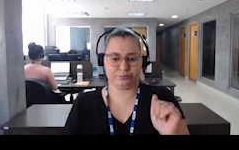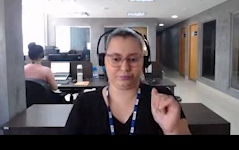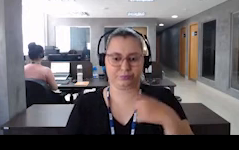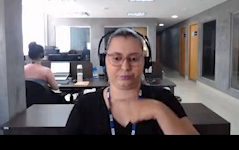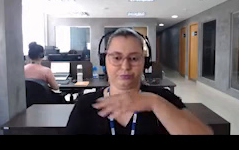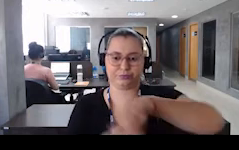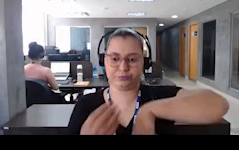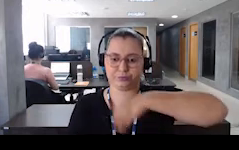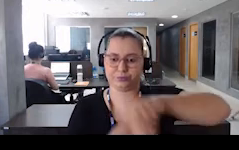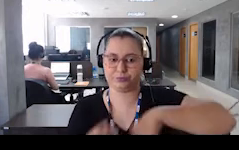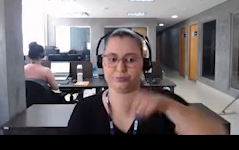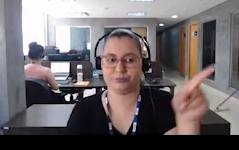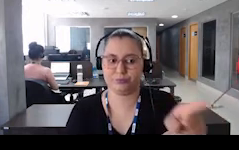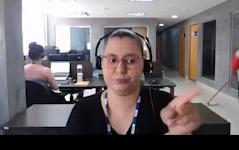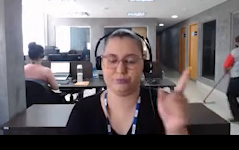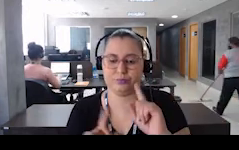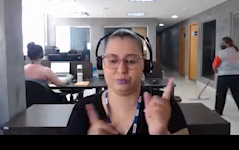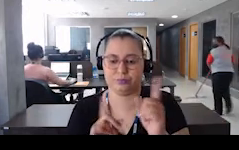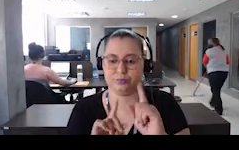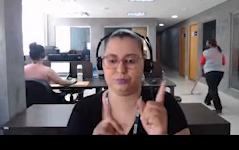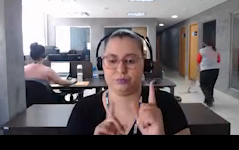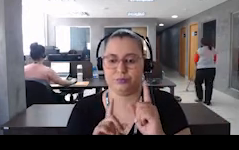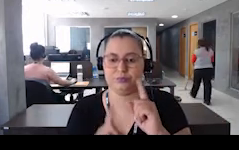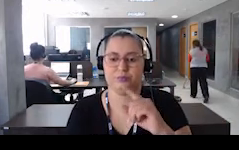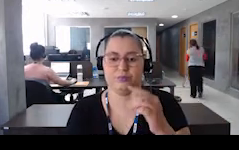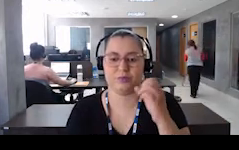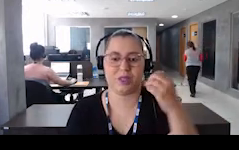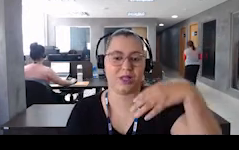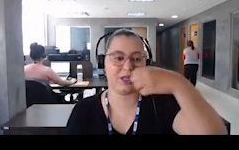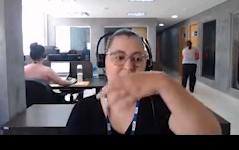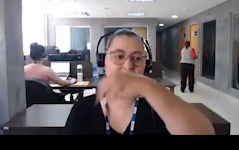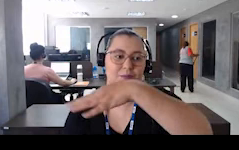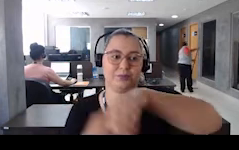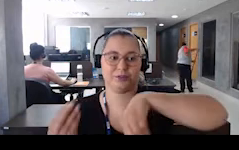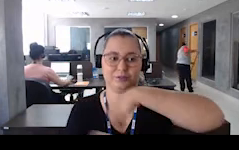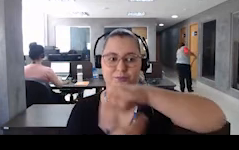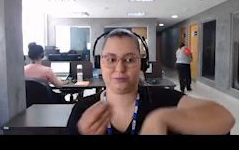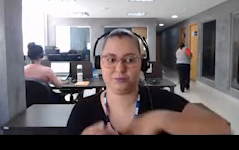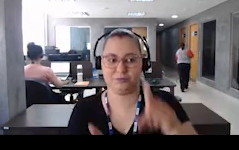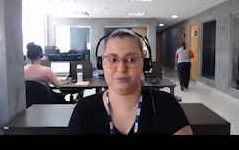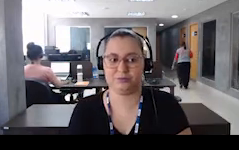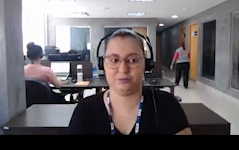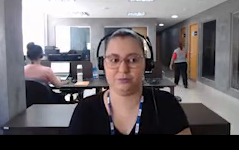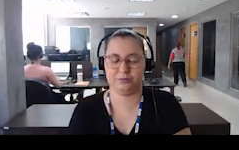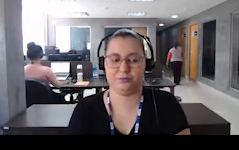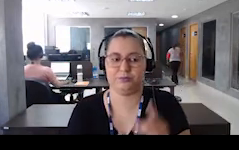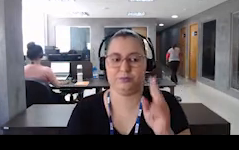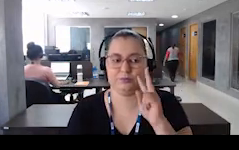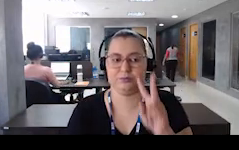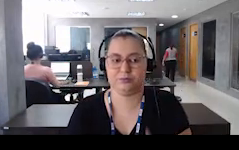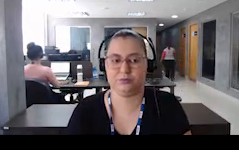lâmpada aqui também é diferente, ó. Não é lâmpada incandescente, é lâmpada mista, tudo bem? Então acessem aí, ó, a biblioteca,